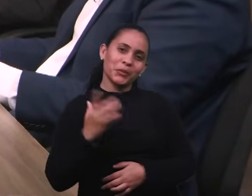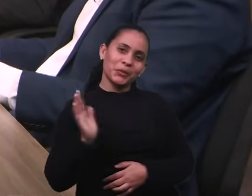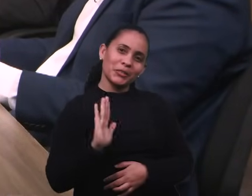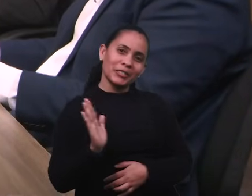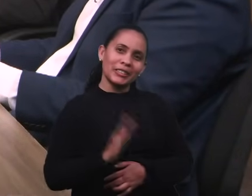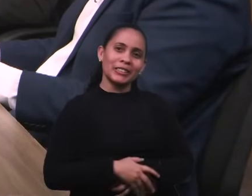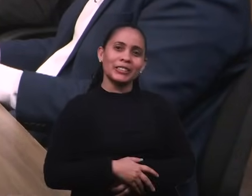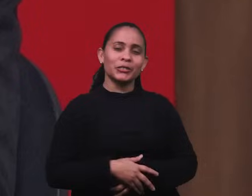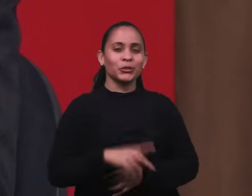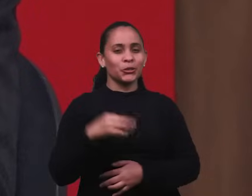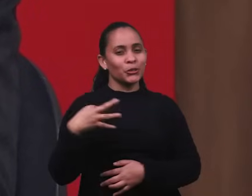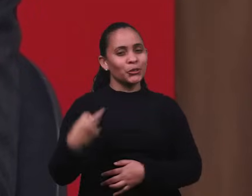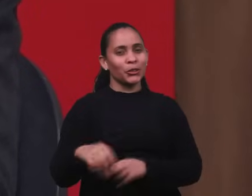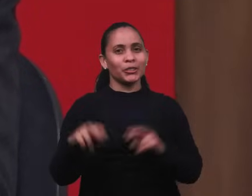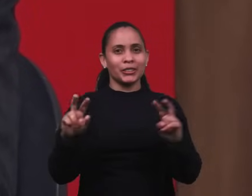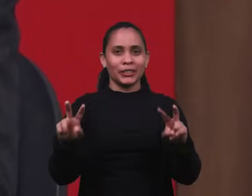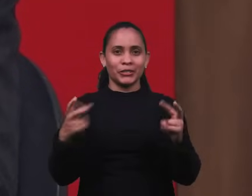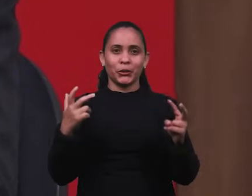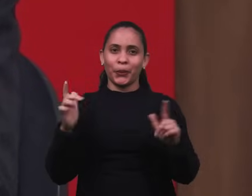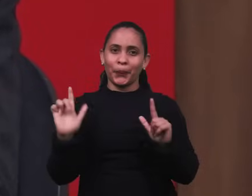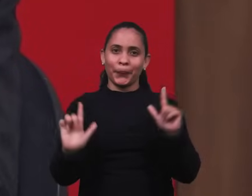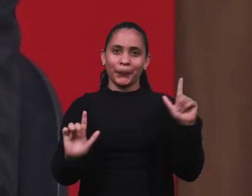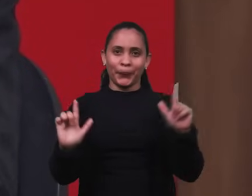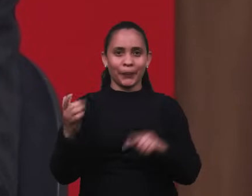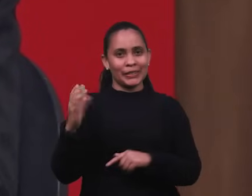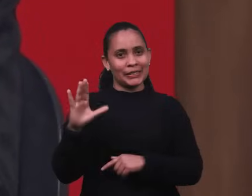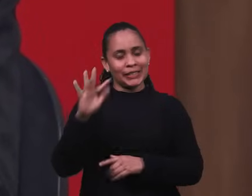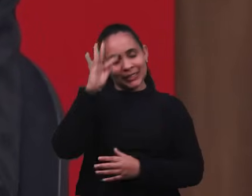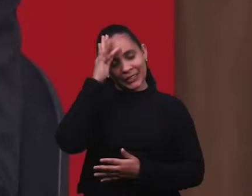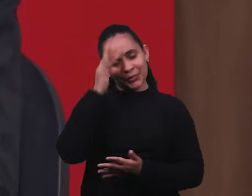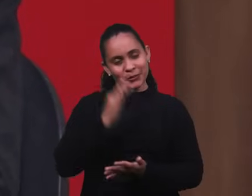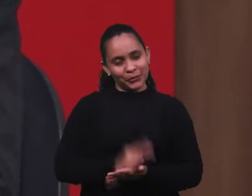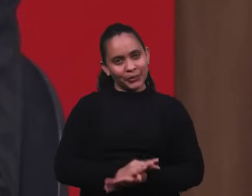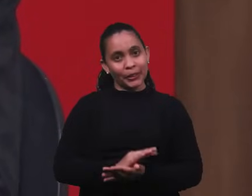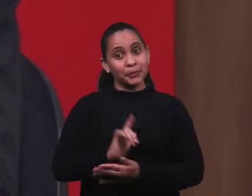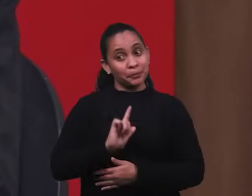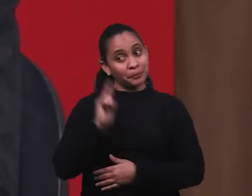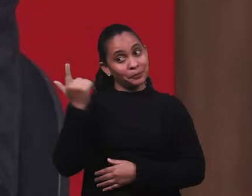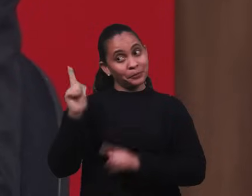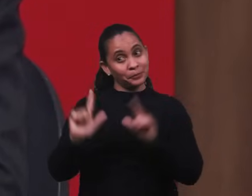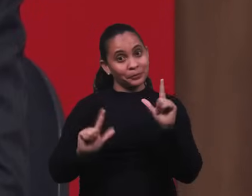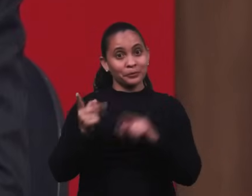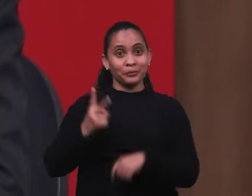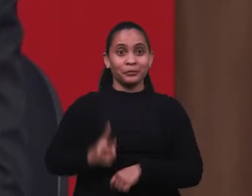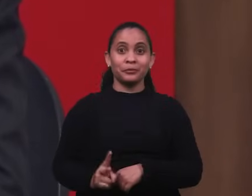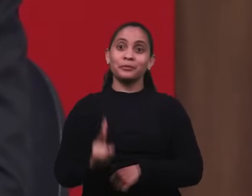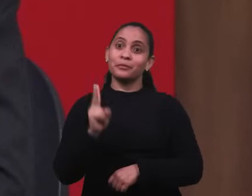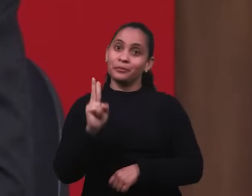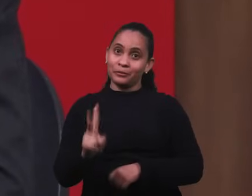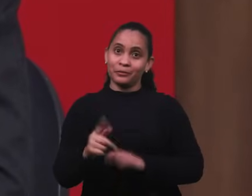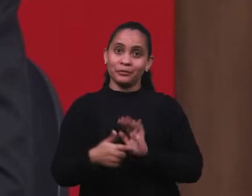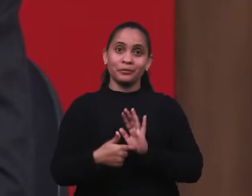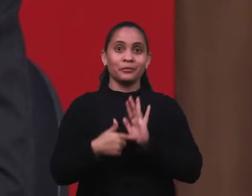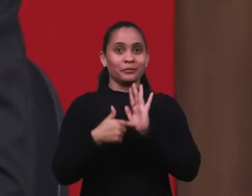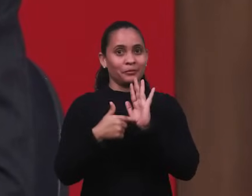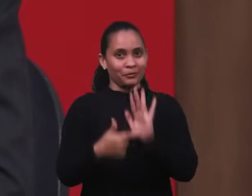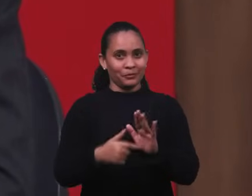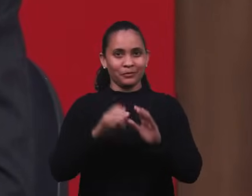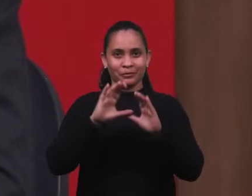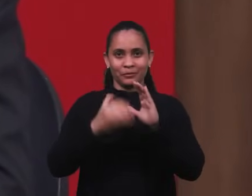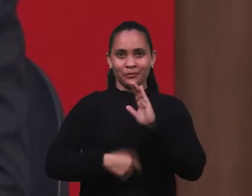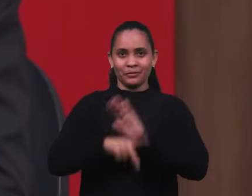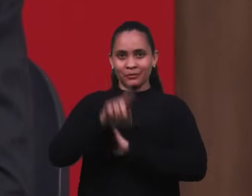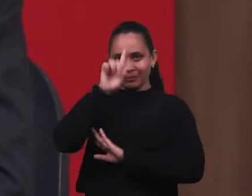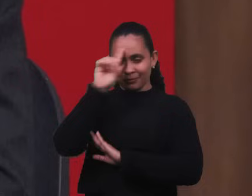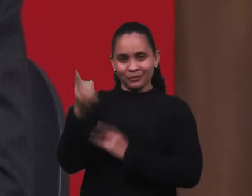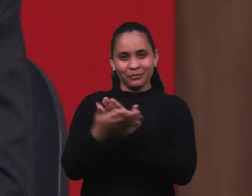de todos que nos acompanharam, mais um episódio do programa Ciência e Fé. No próximo programa continuaremos abordando sobre os atributos de Deus.